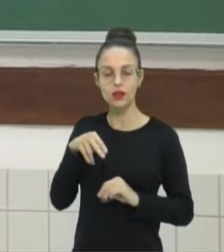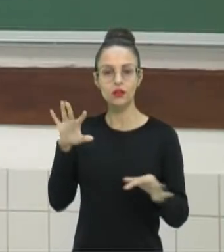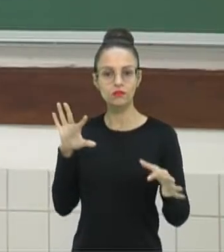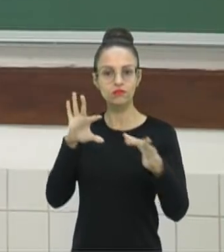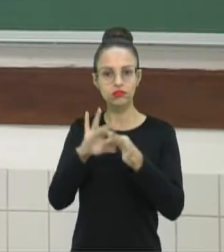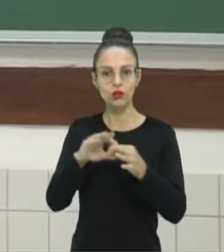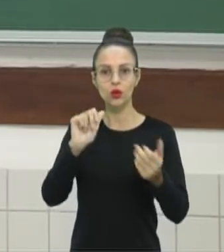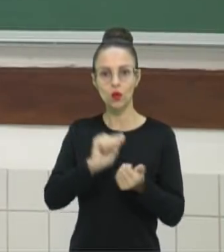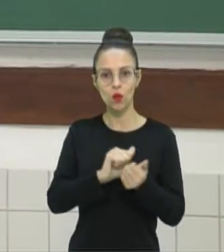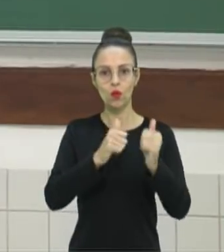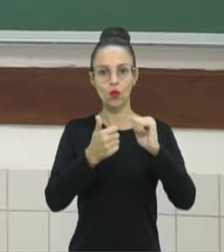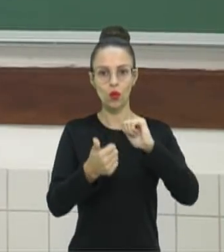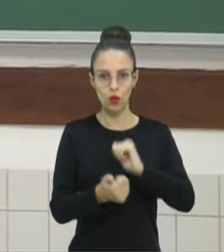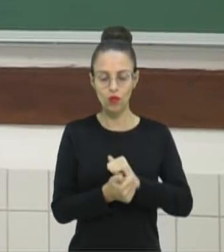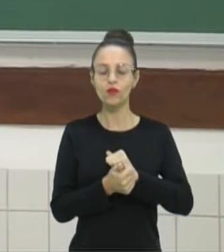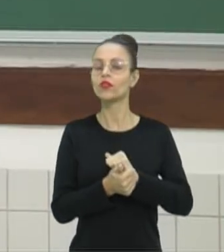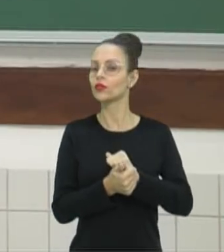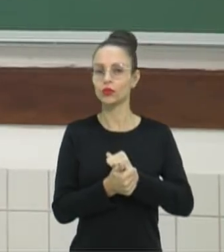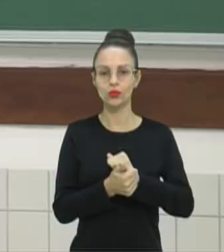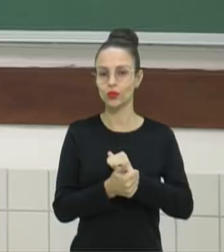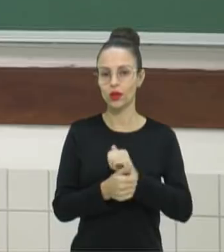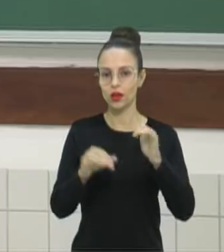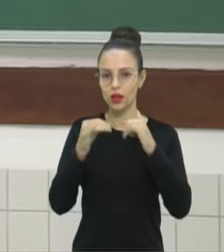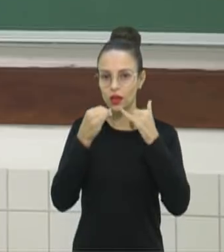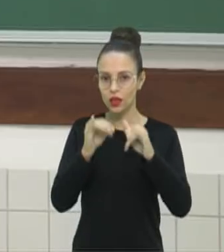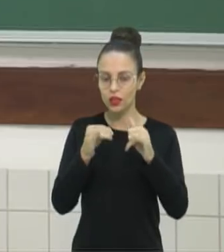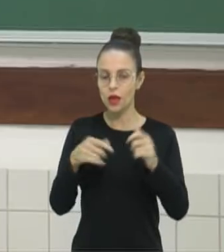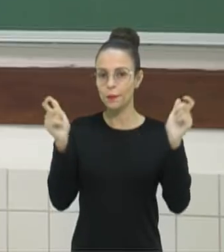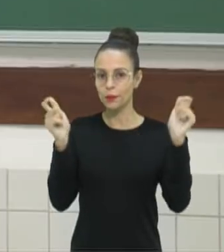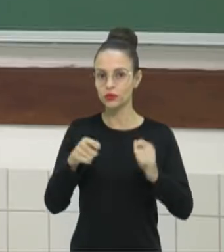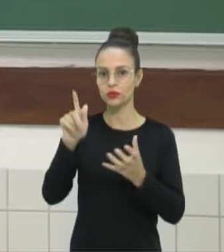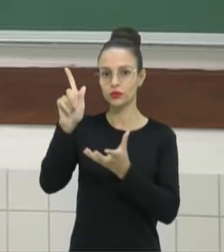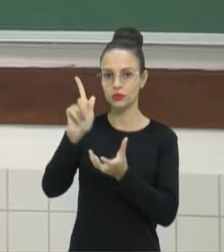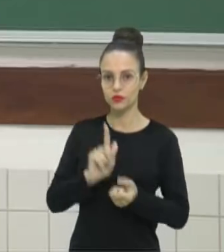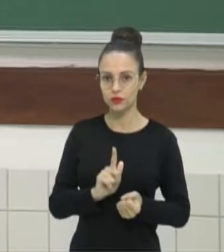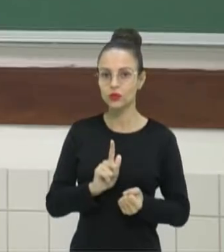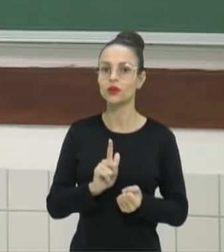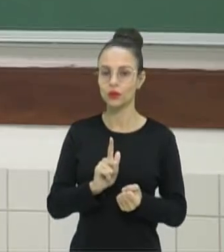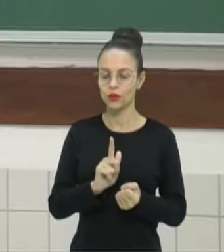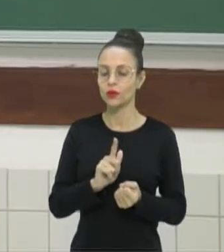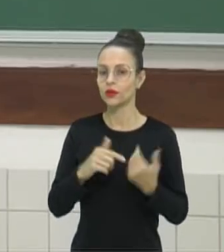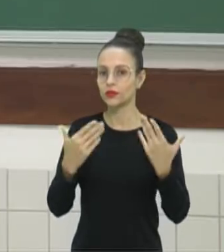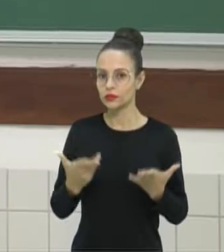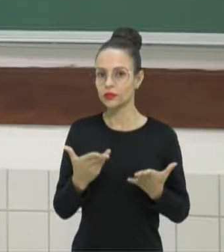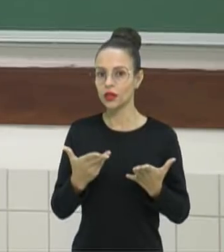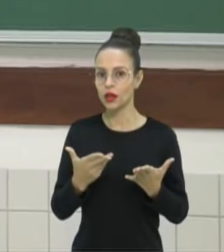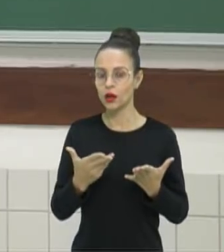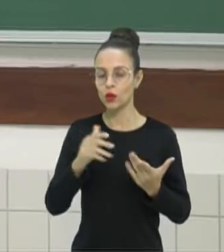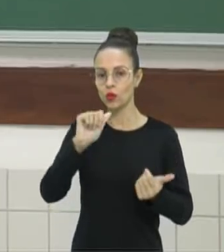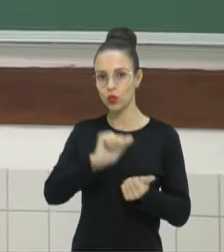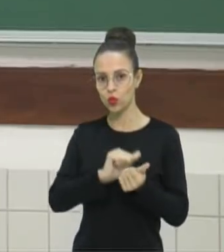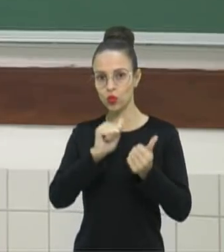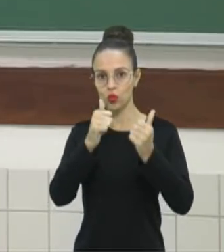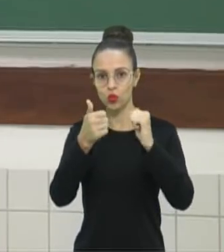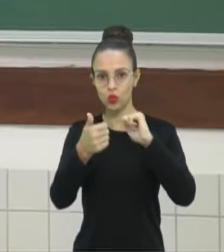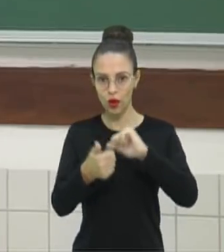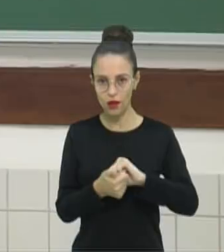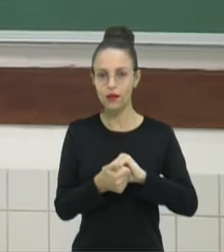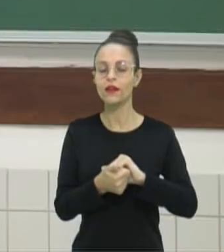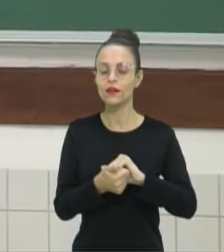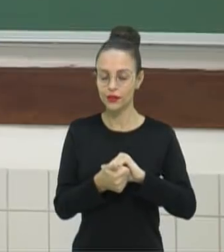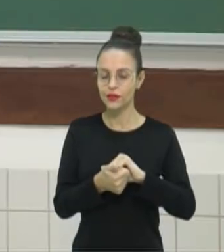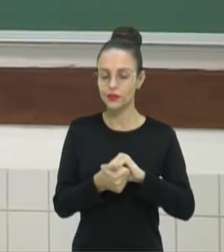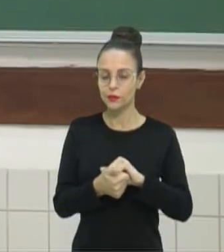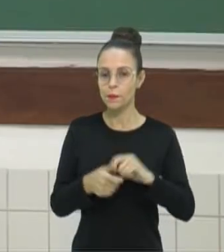ele é convertido em energia potencial gravitacional, certo? Então, quando ele pega essa energia, converte em energia